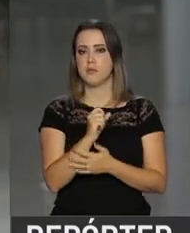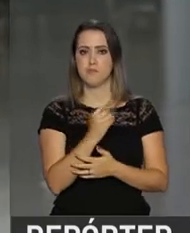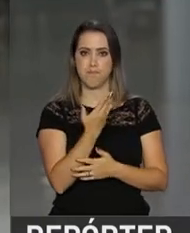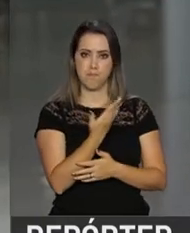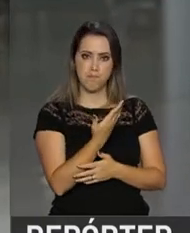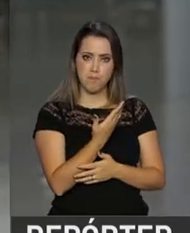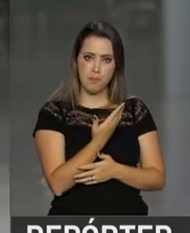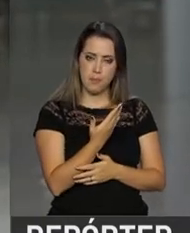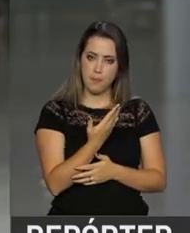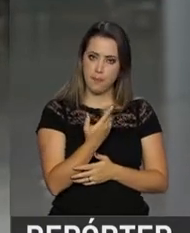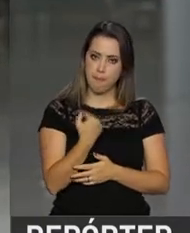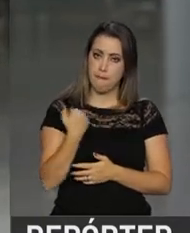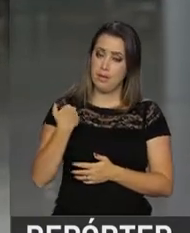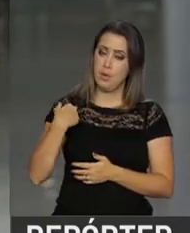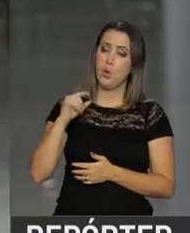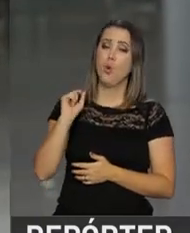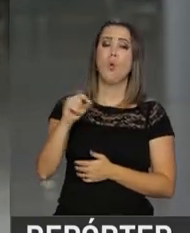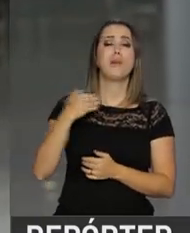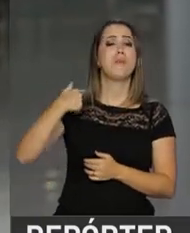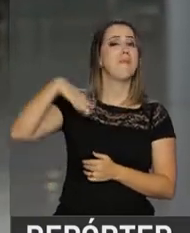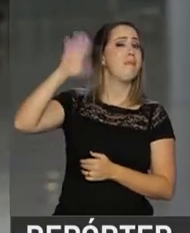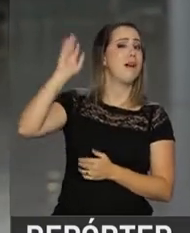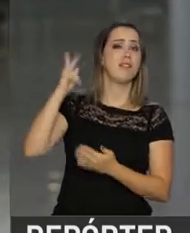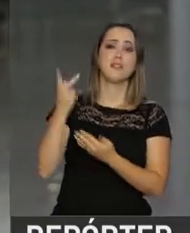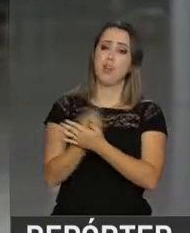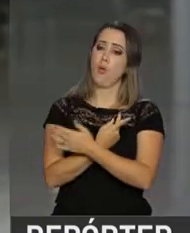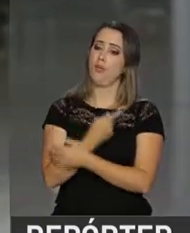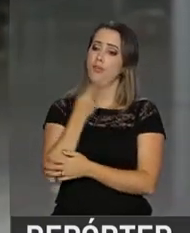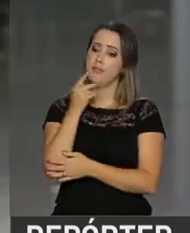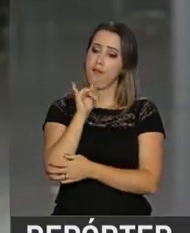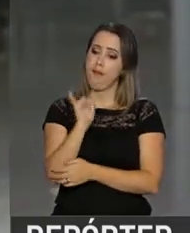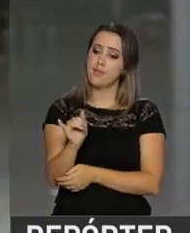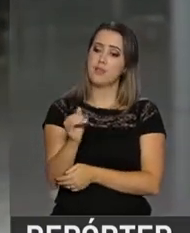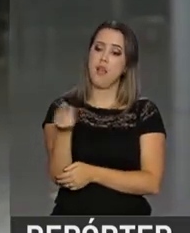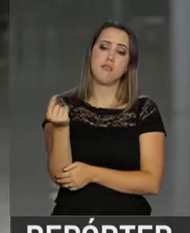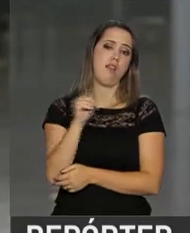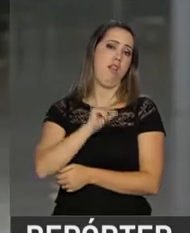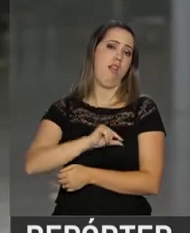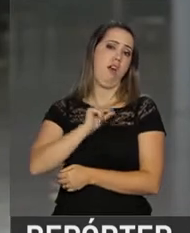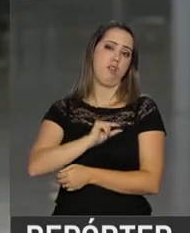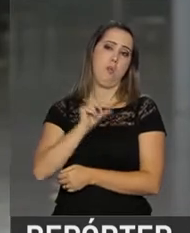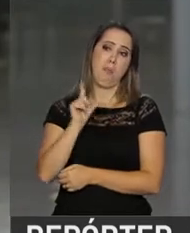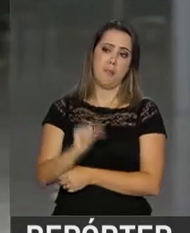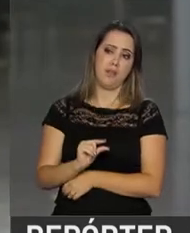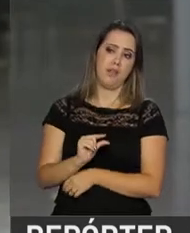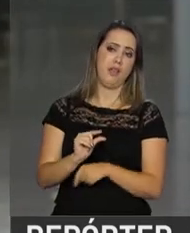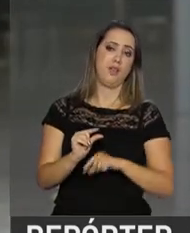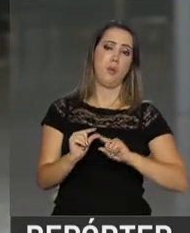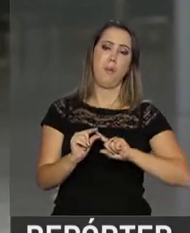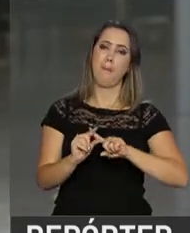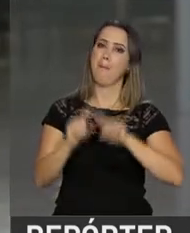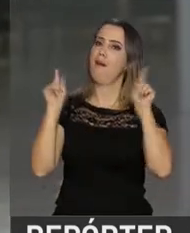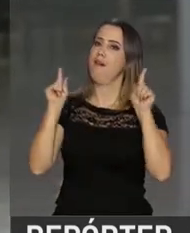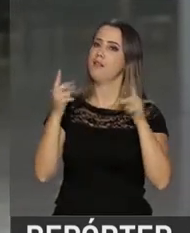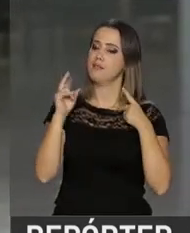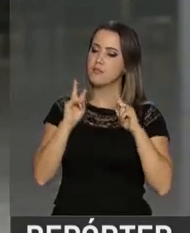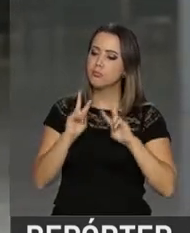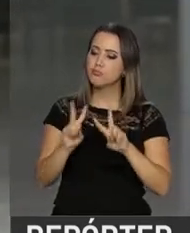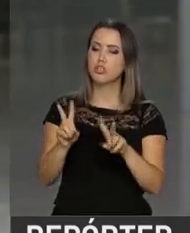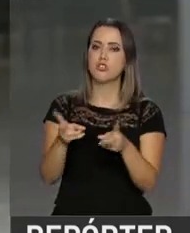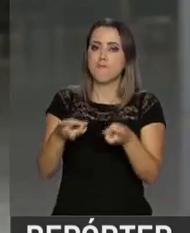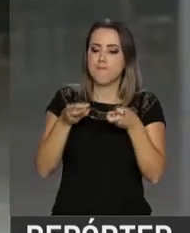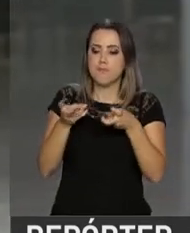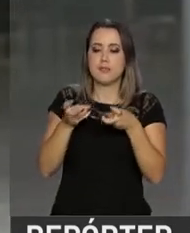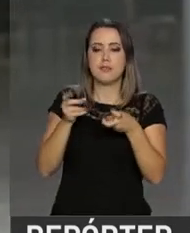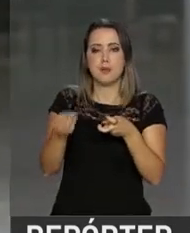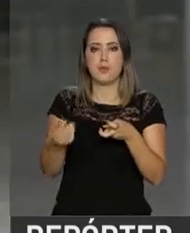mais mais freqüência a declaração de renda que ela pode ser inferior ao que a gente consegue verificar no